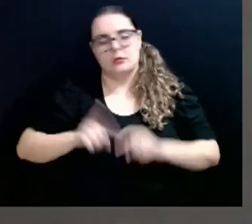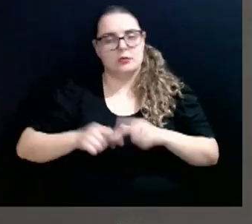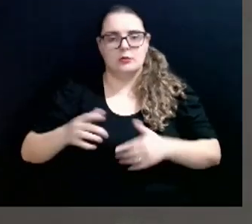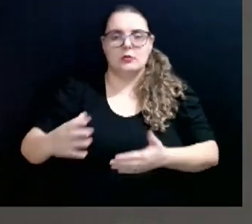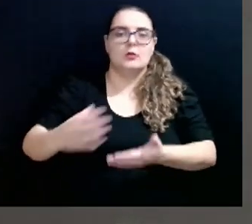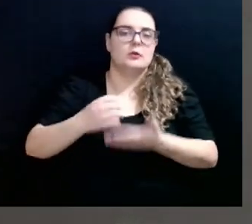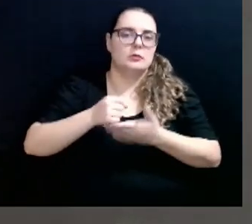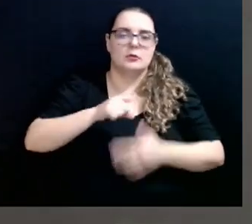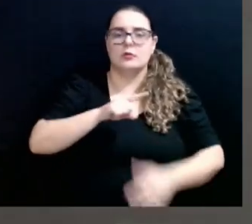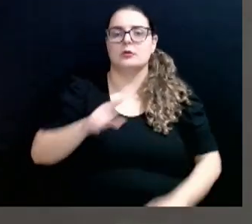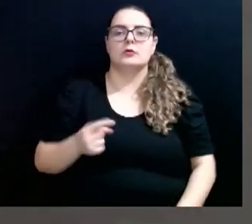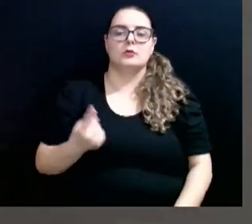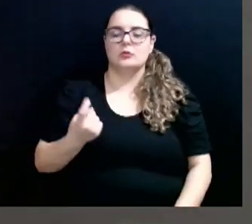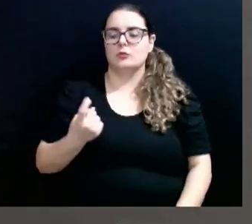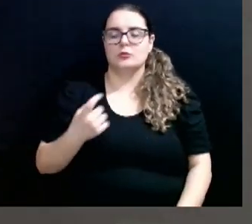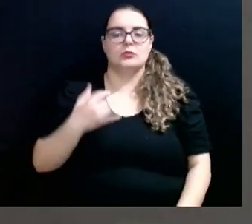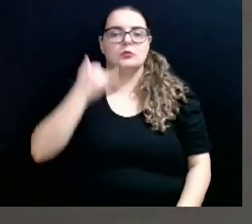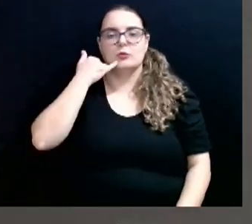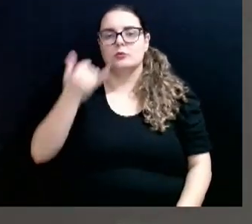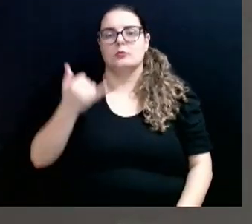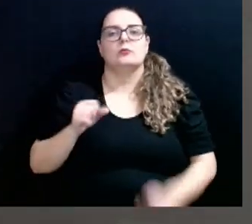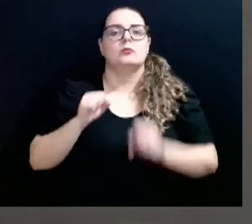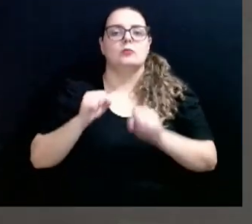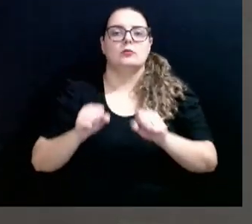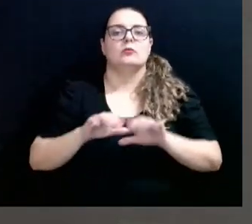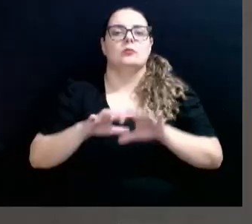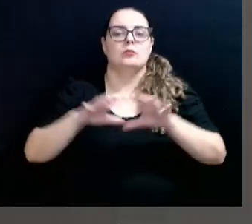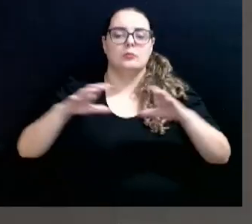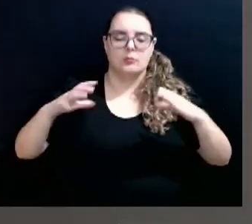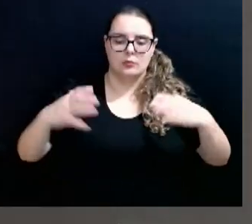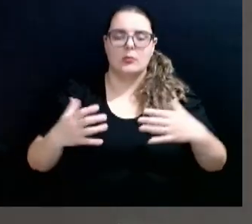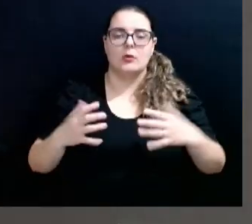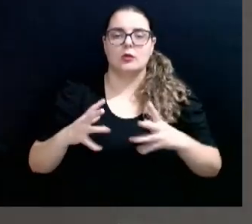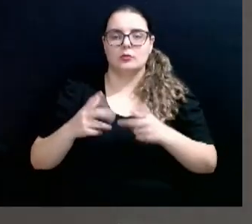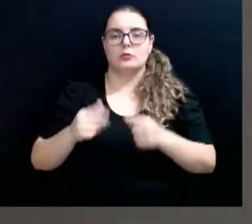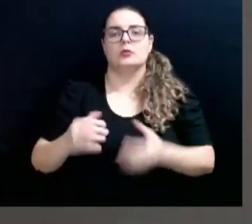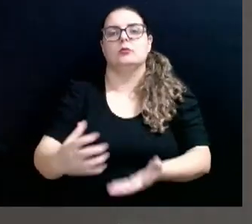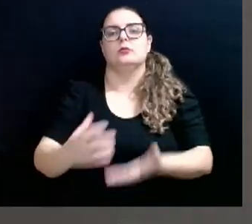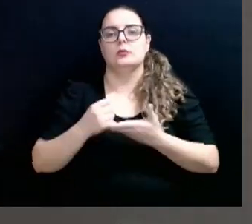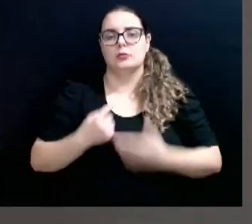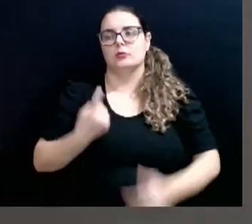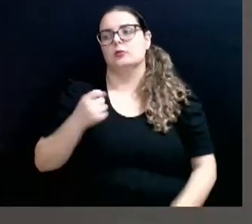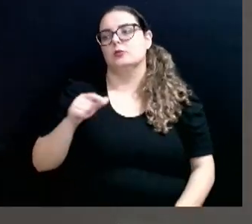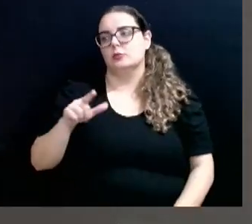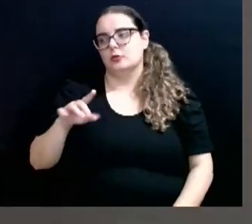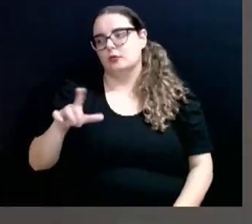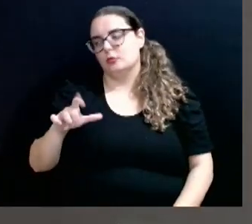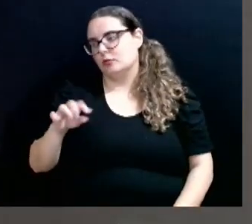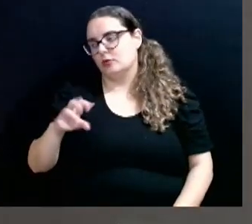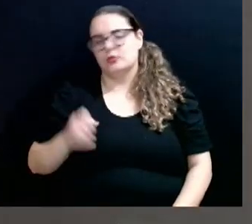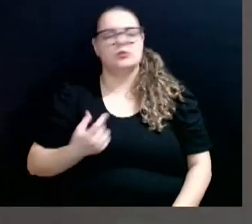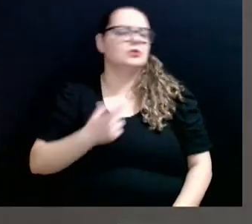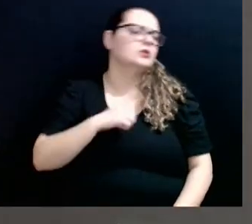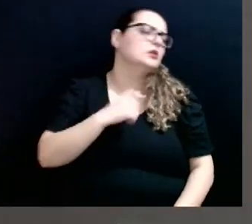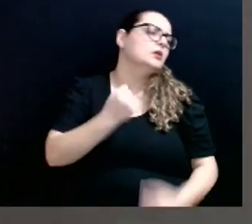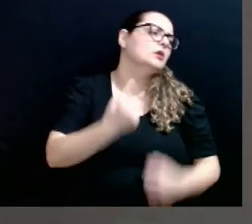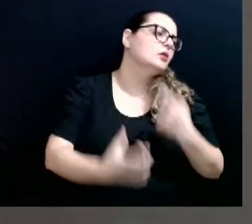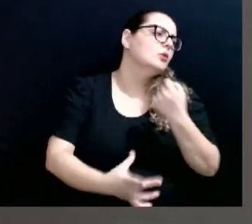um único telefone. Pode ser aquela carga toda apreendida que vai num único lote. E há algum tipo de garantia sobre os